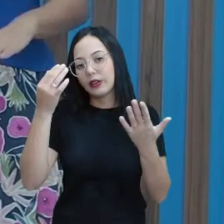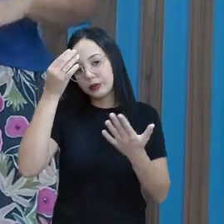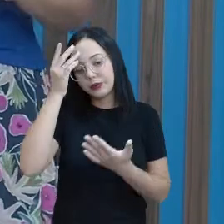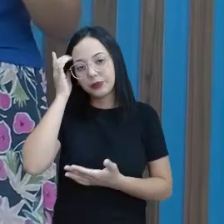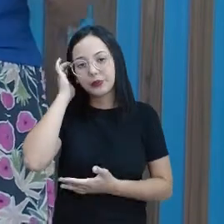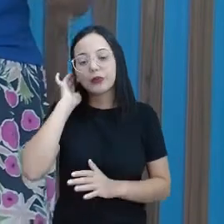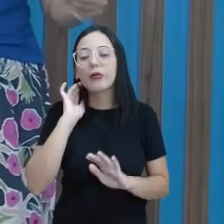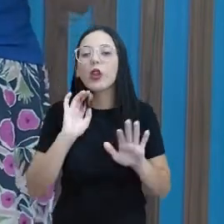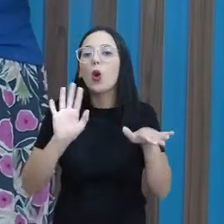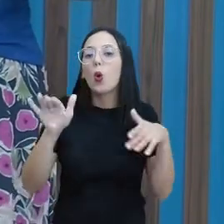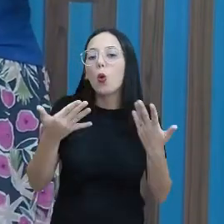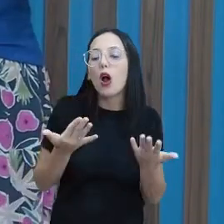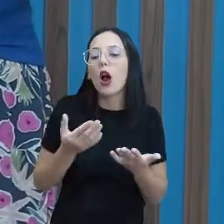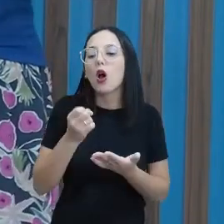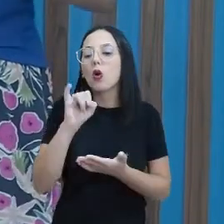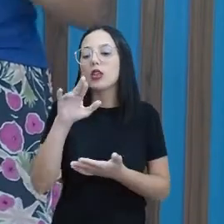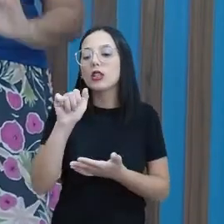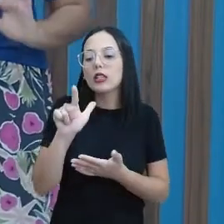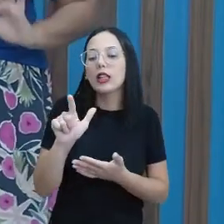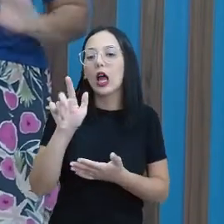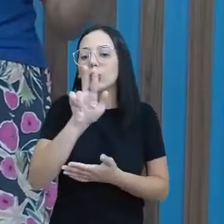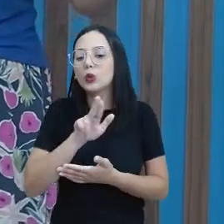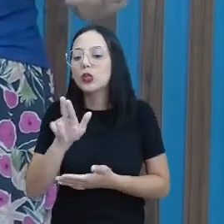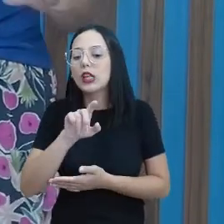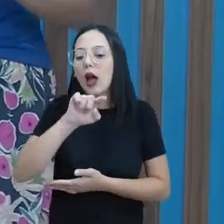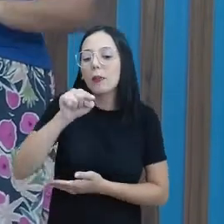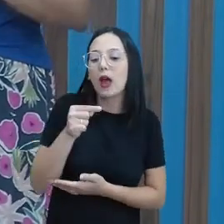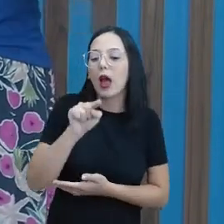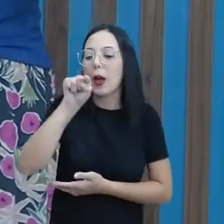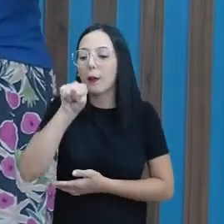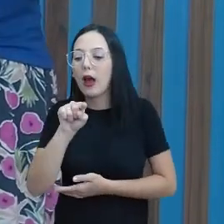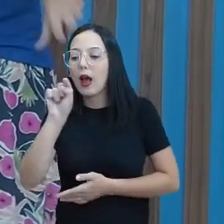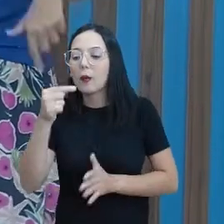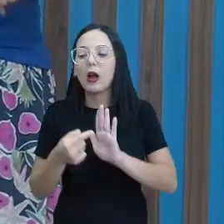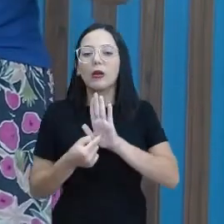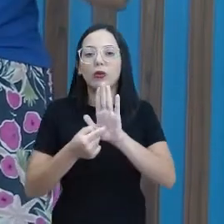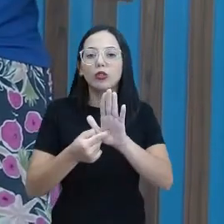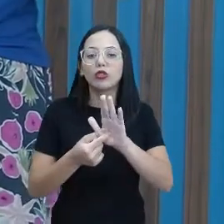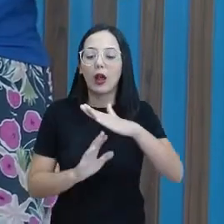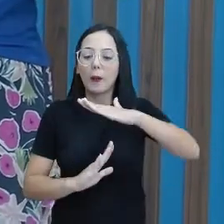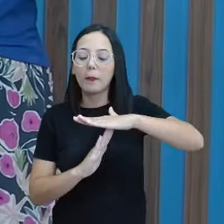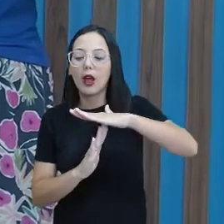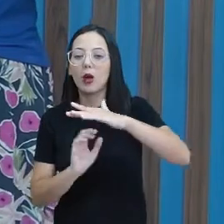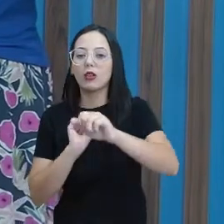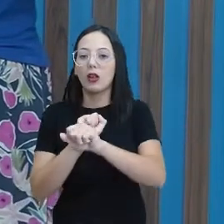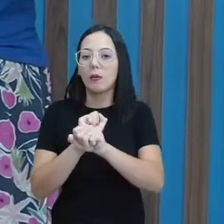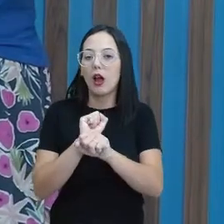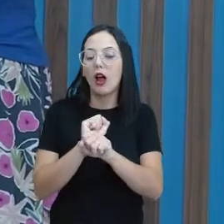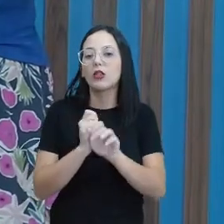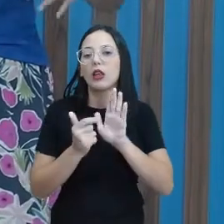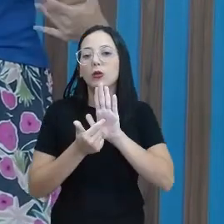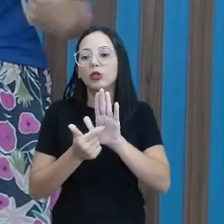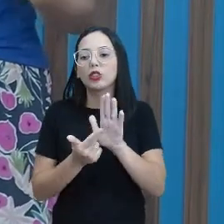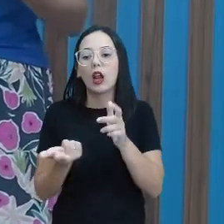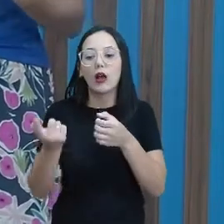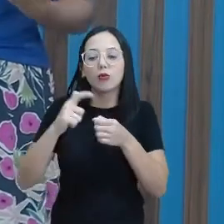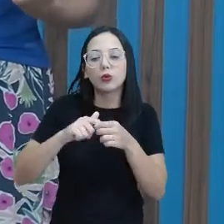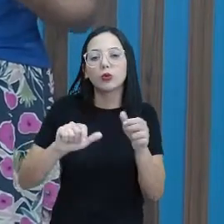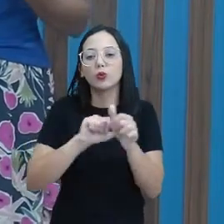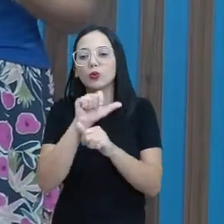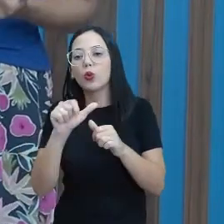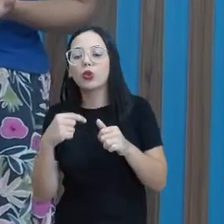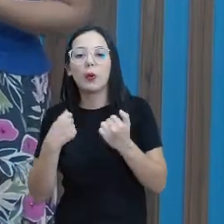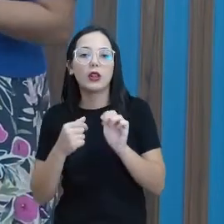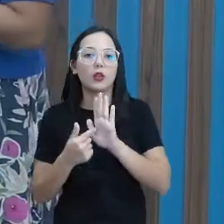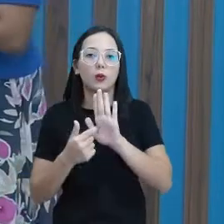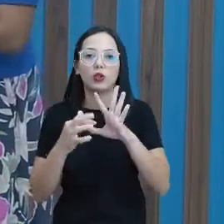de qual sinal usar para indicar aquela pausa, aquela reticência, aquela reviravolta no discurso, sabe?